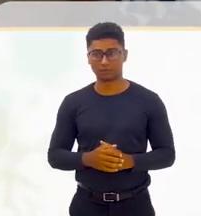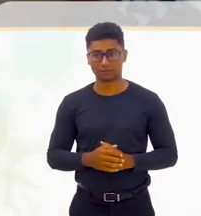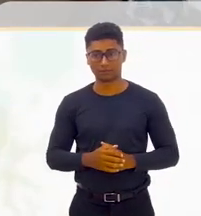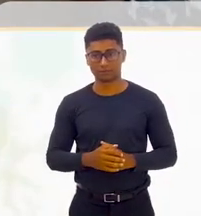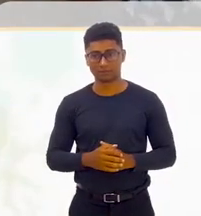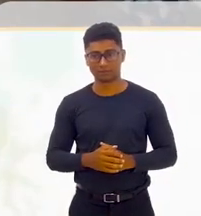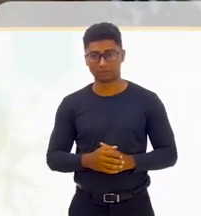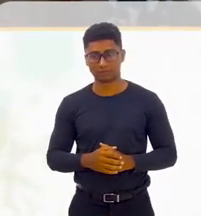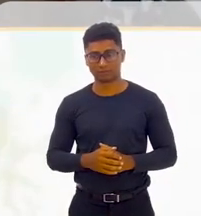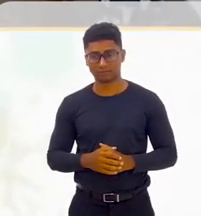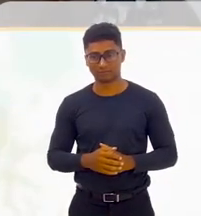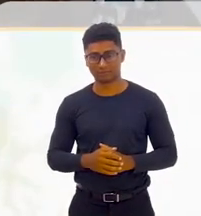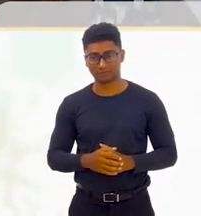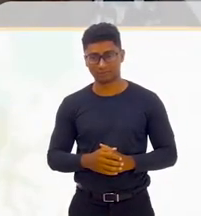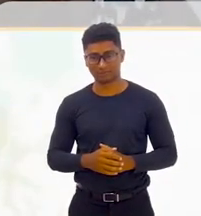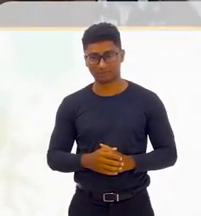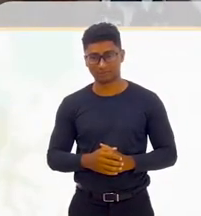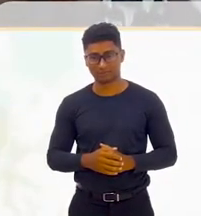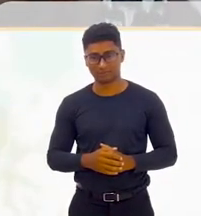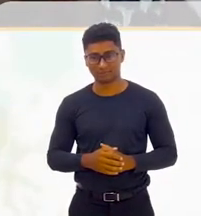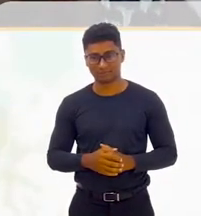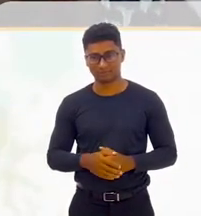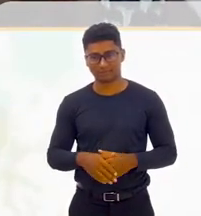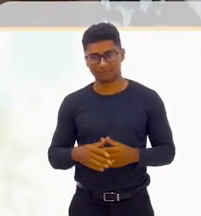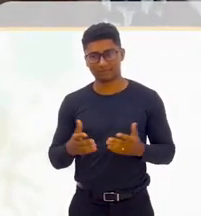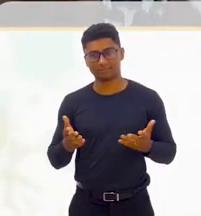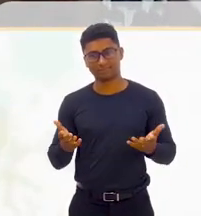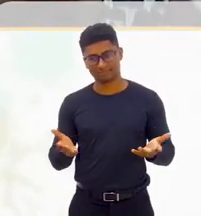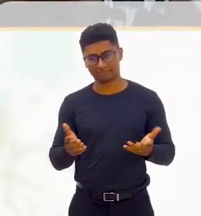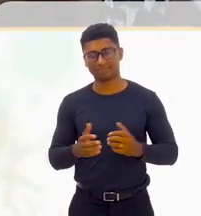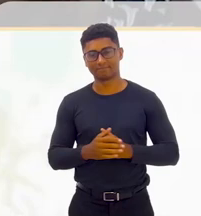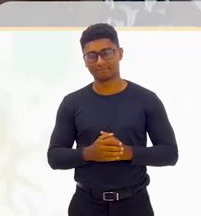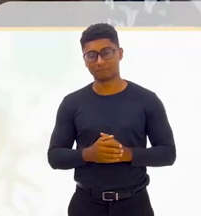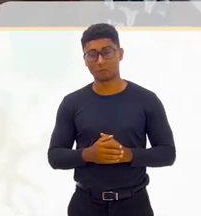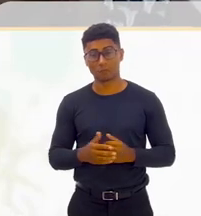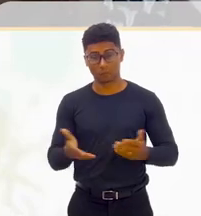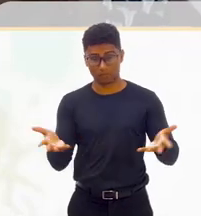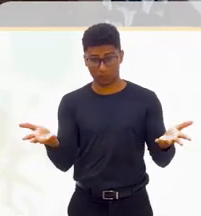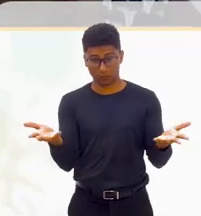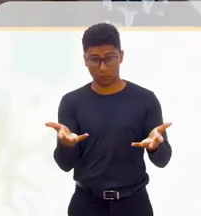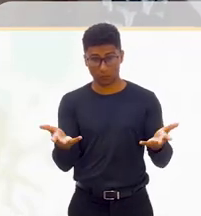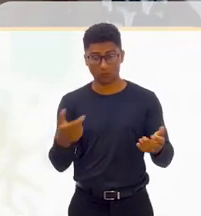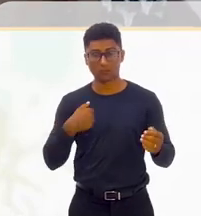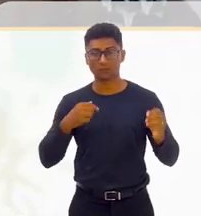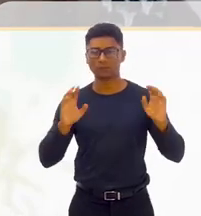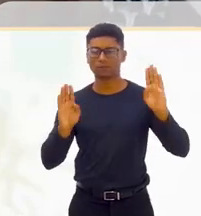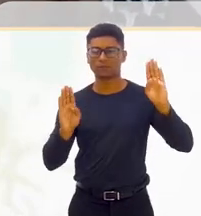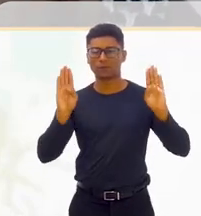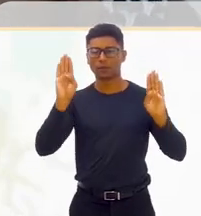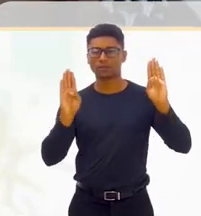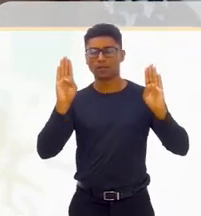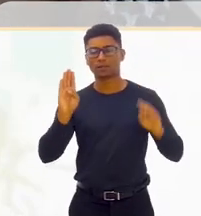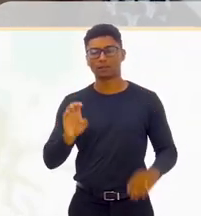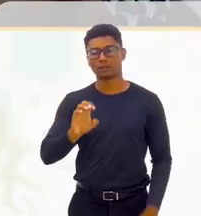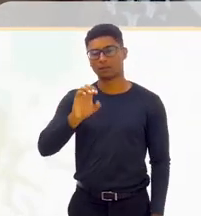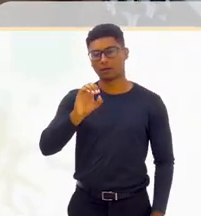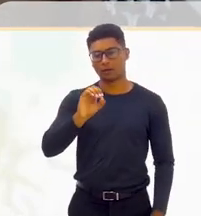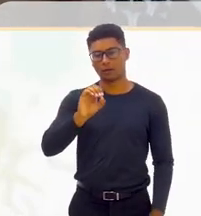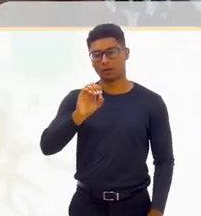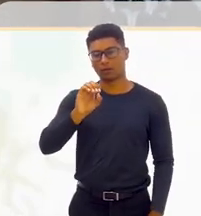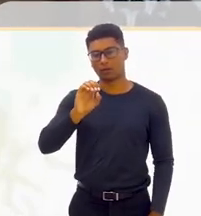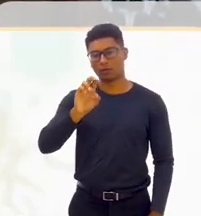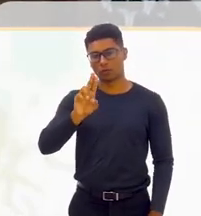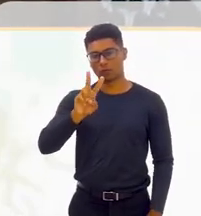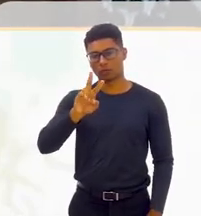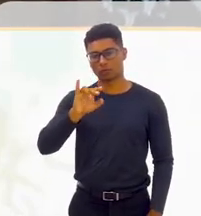apitou, é bola no Exatamente. Tanto campo. que. Tanto que hoje eu sou candidata a ouvidora,